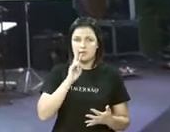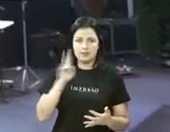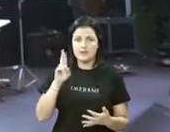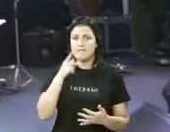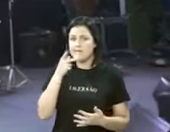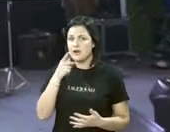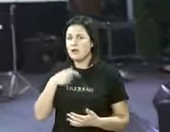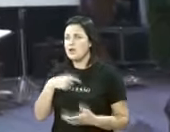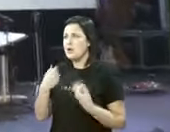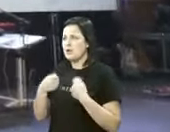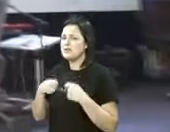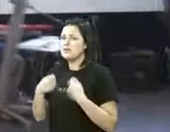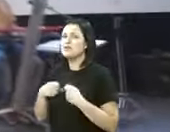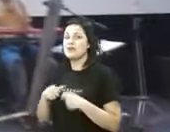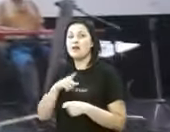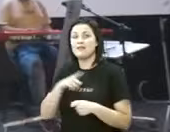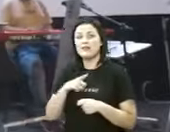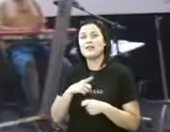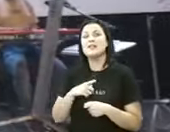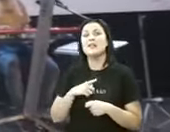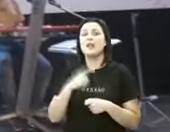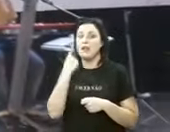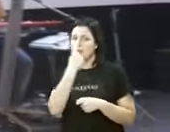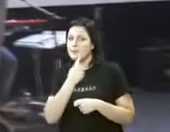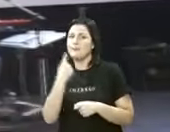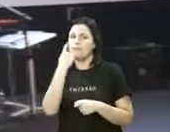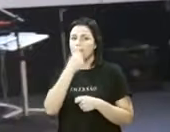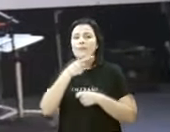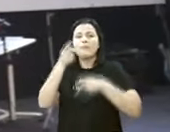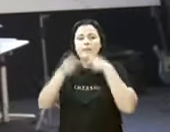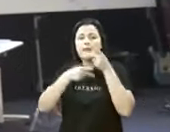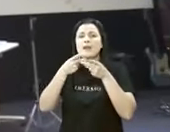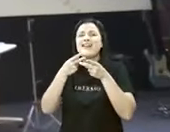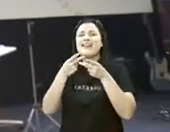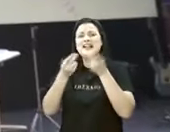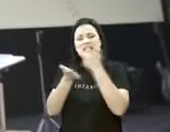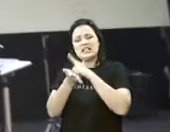na boca. E a pureza que eu precisava, eu não tenho.